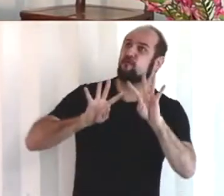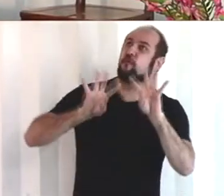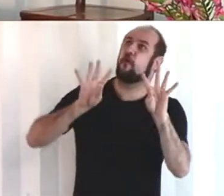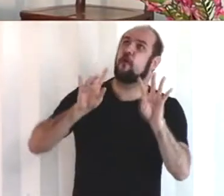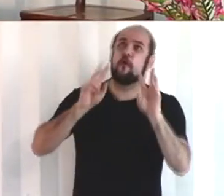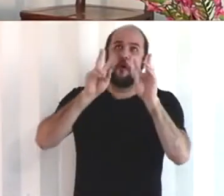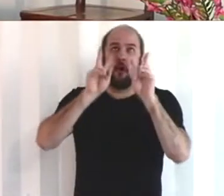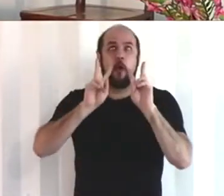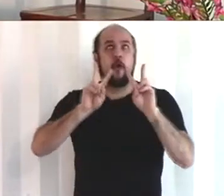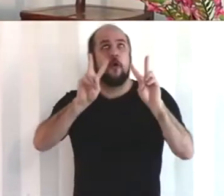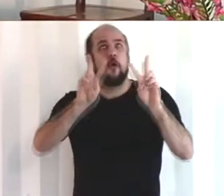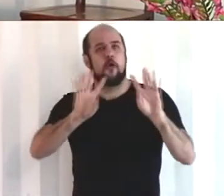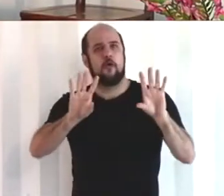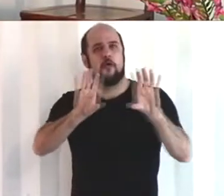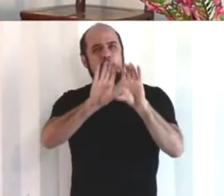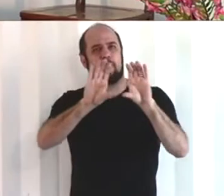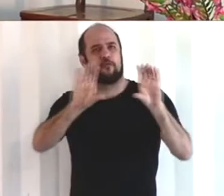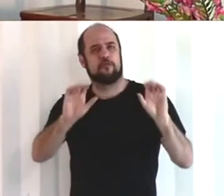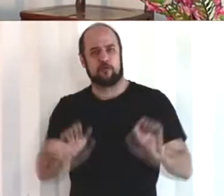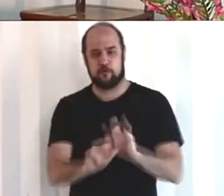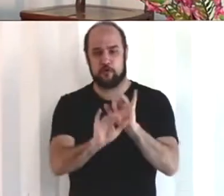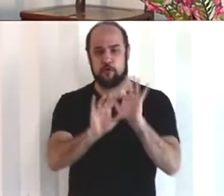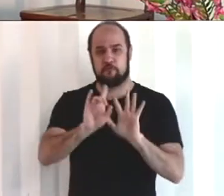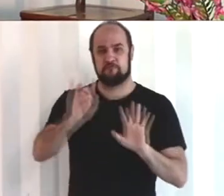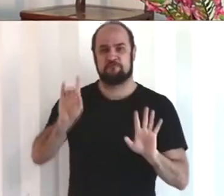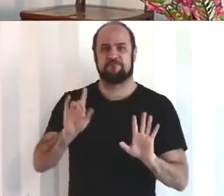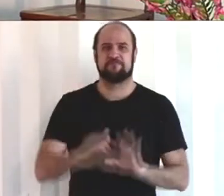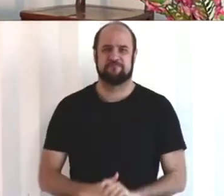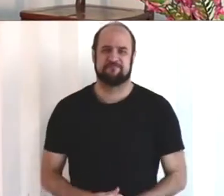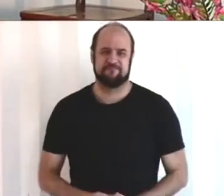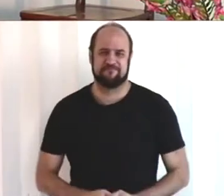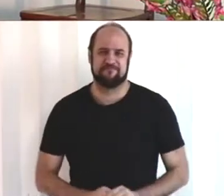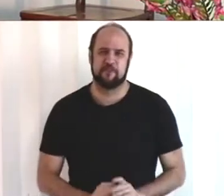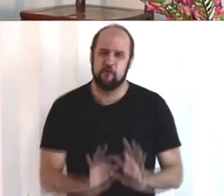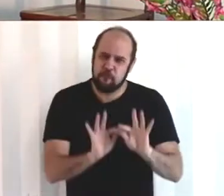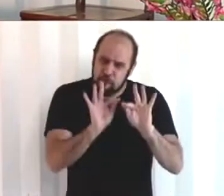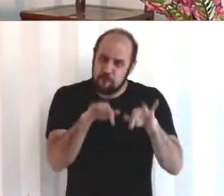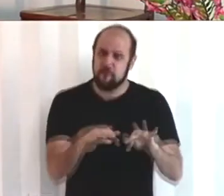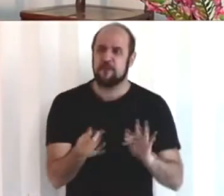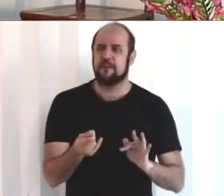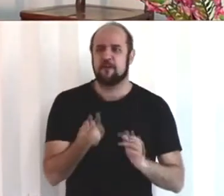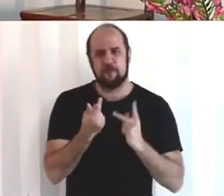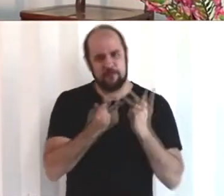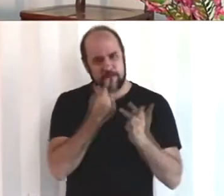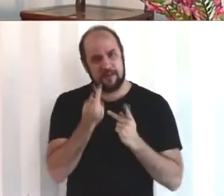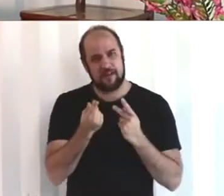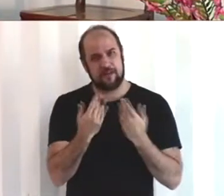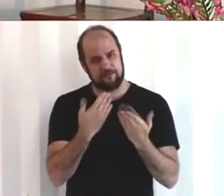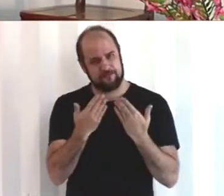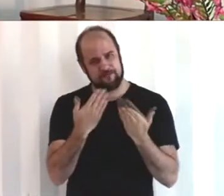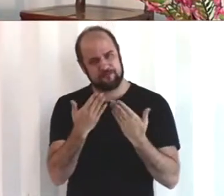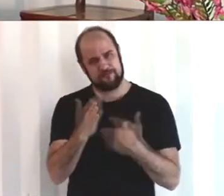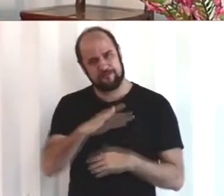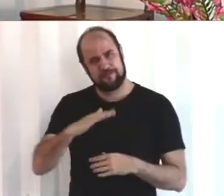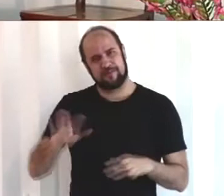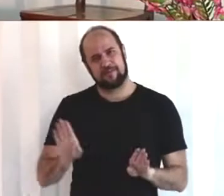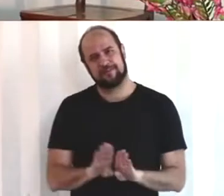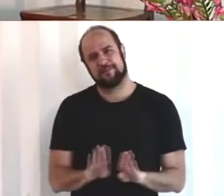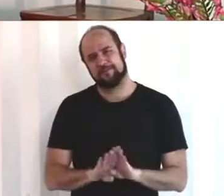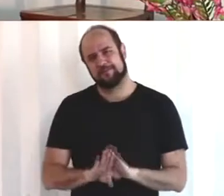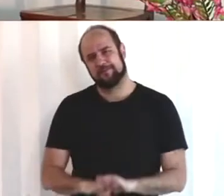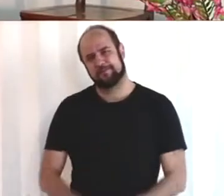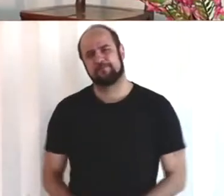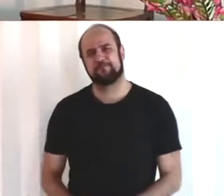alturas e exaltando e glorificando a Deus. No final nós falaremos um pouquinho com vocês também dessa imagem tão